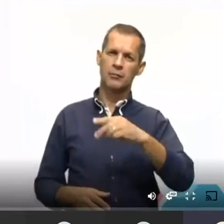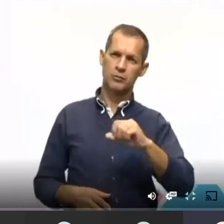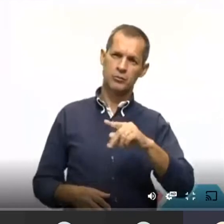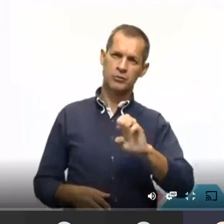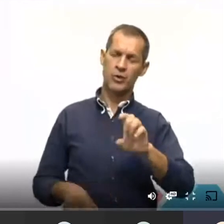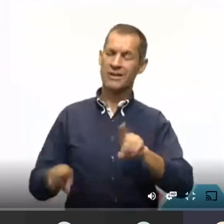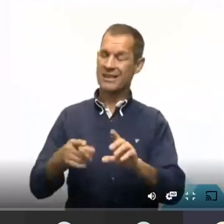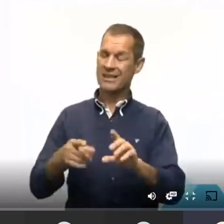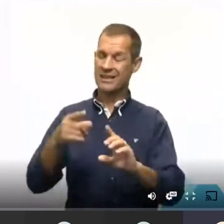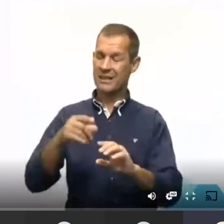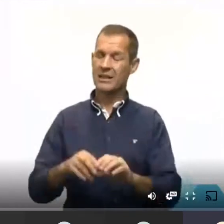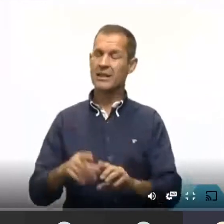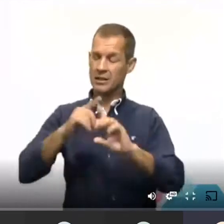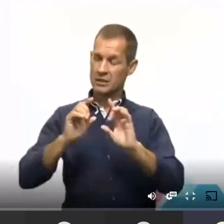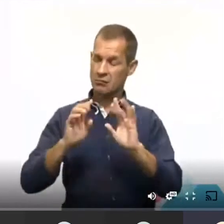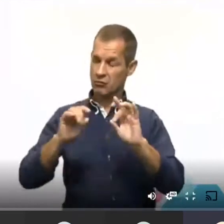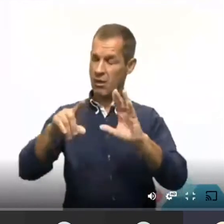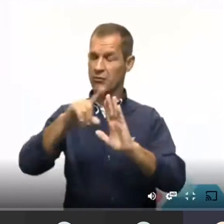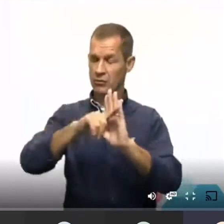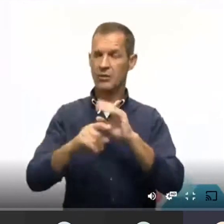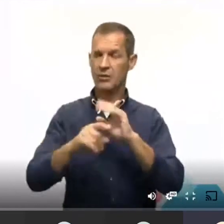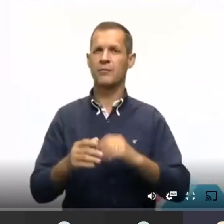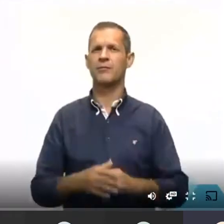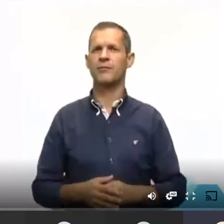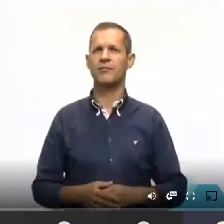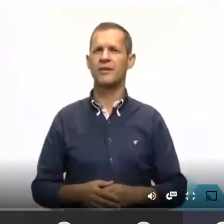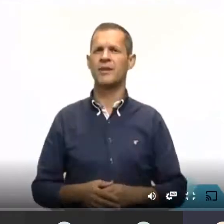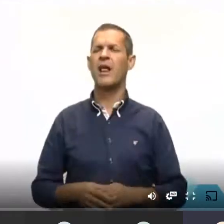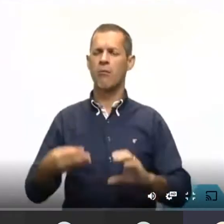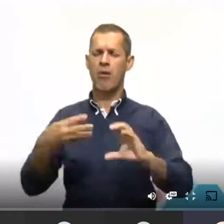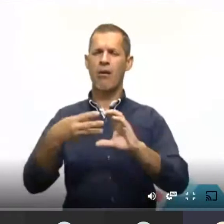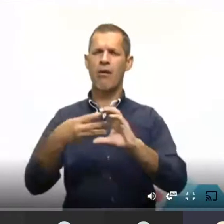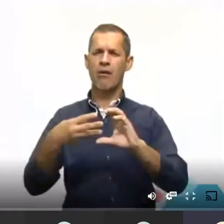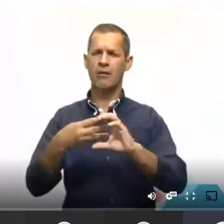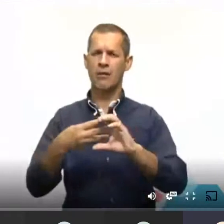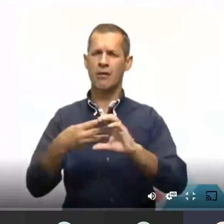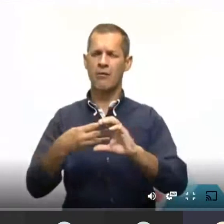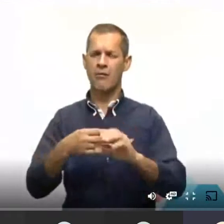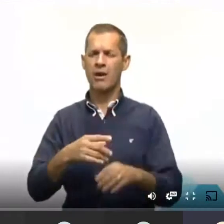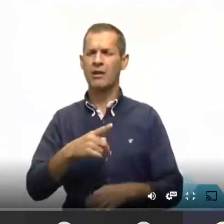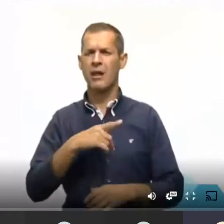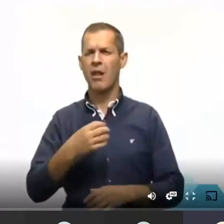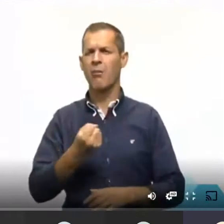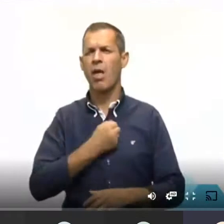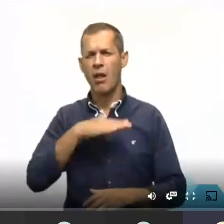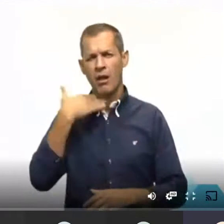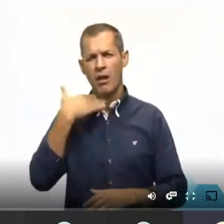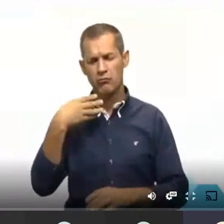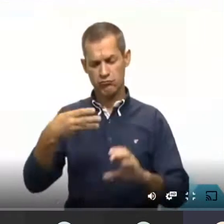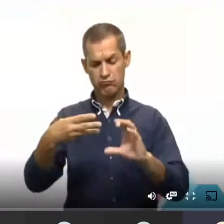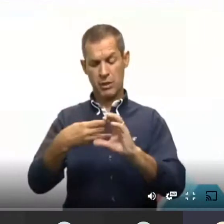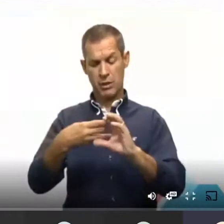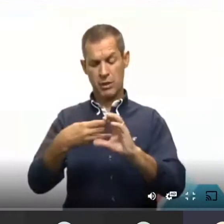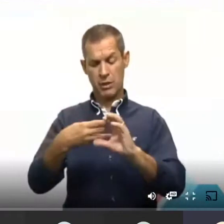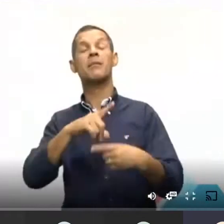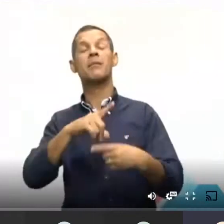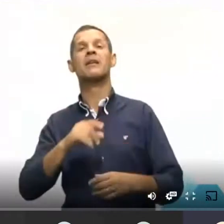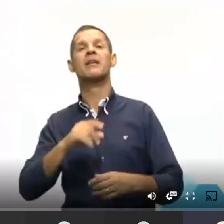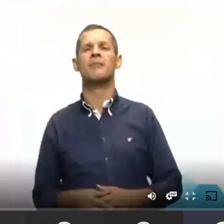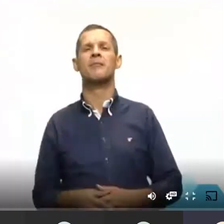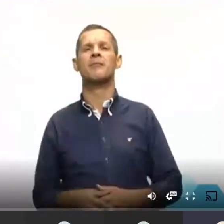existirão processos específicos, né, processos programados, que a célula vai cometer aquele suicídio. O